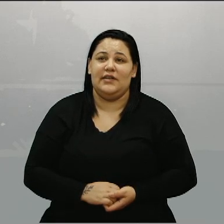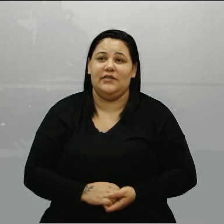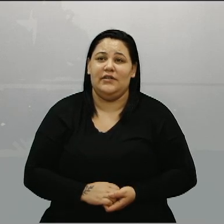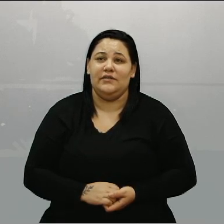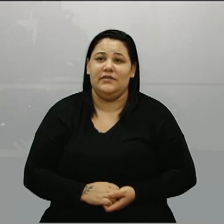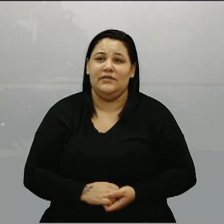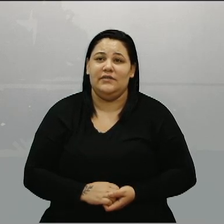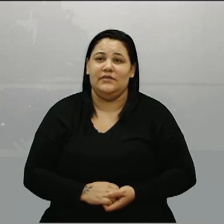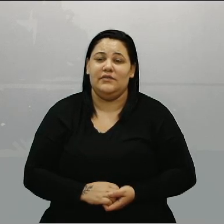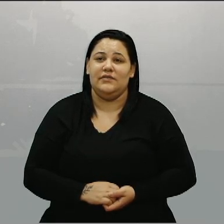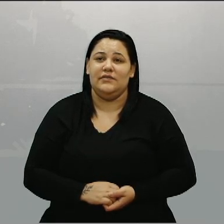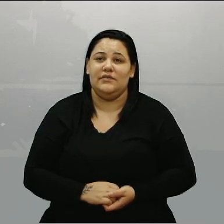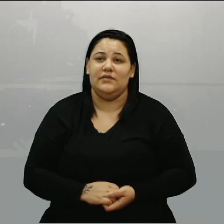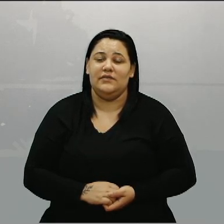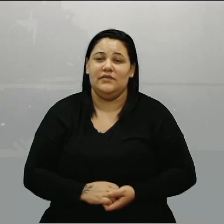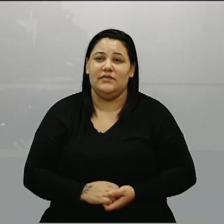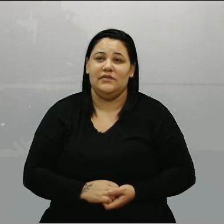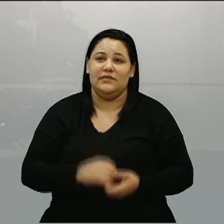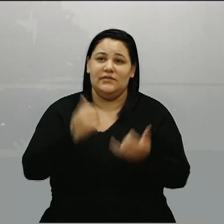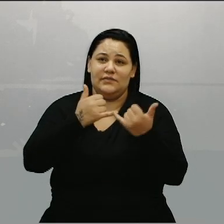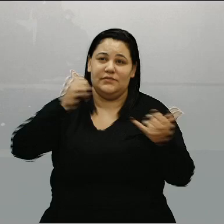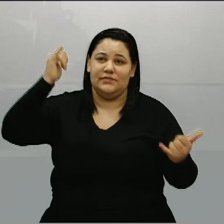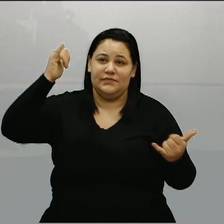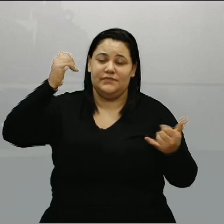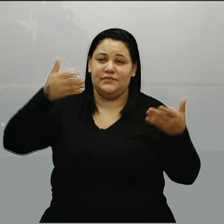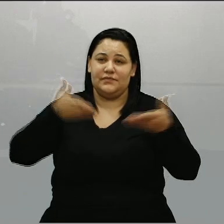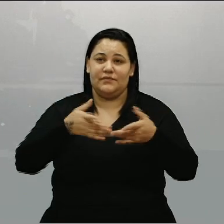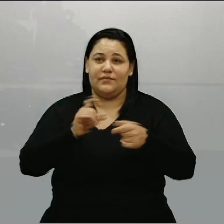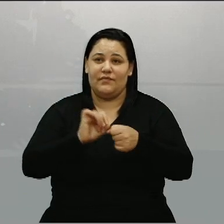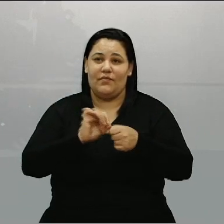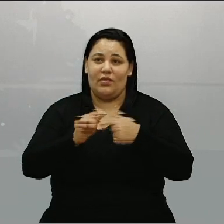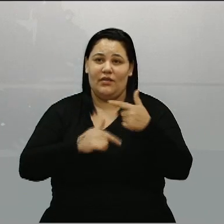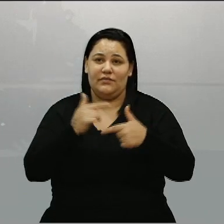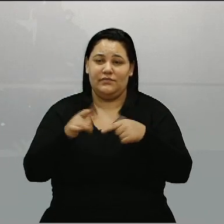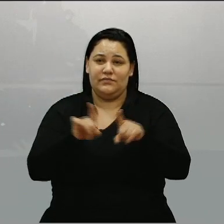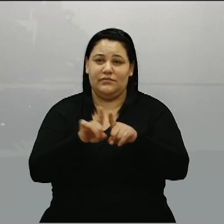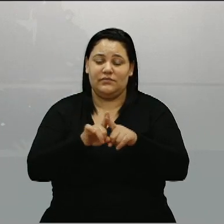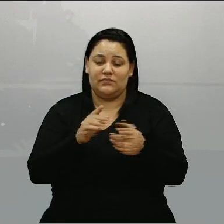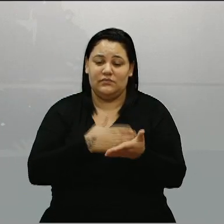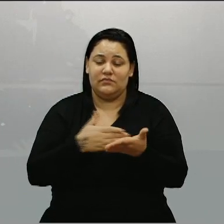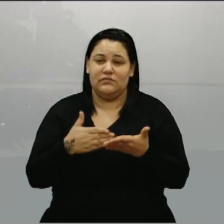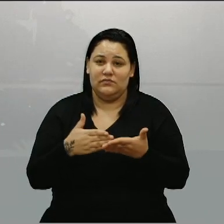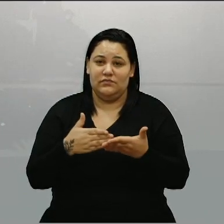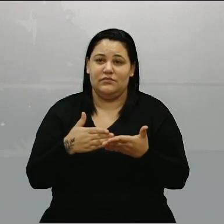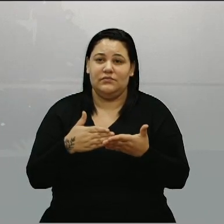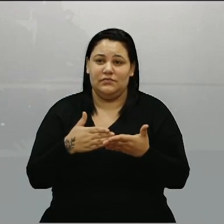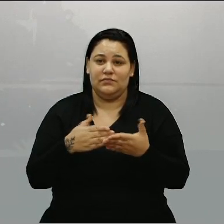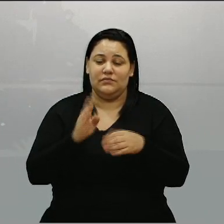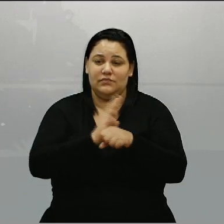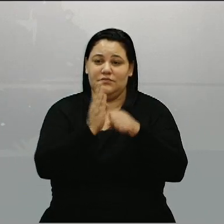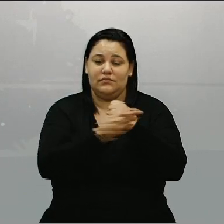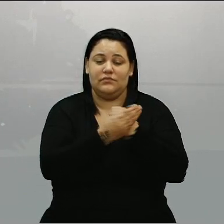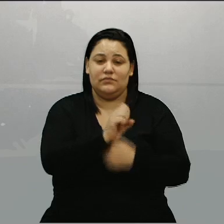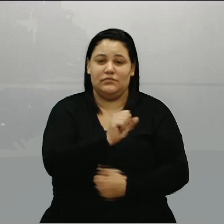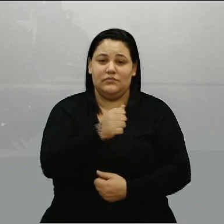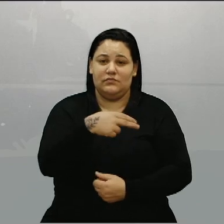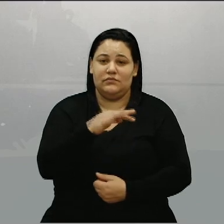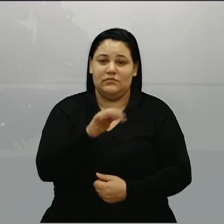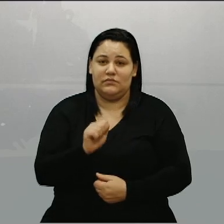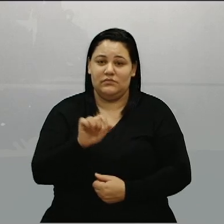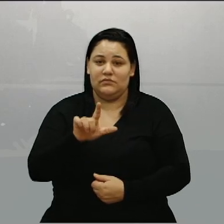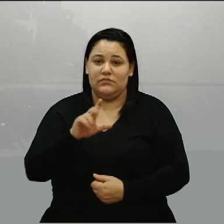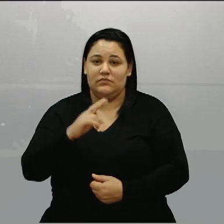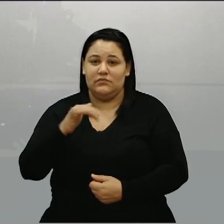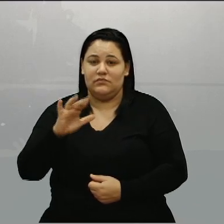Agora eu vou falar aqui sobre os fios. Foi feita uma operação, iniciou uma operação no bairro Santa Lúcia da retirada